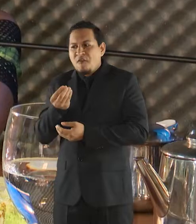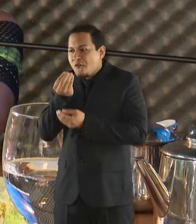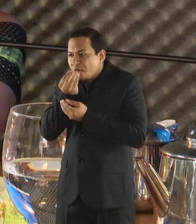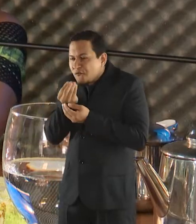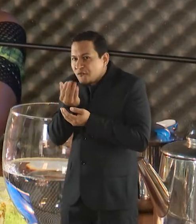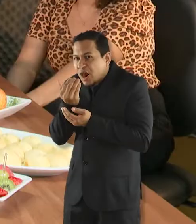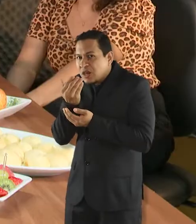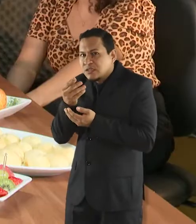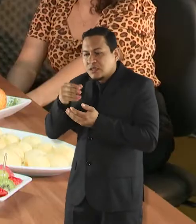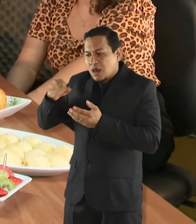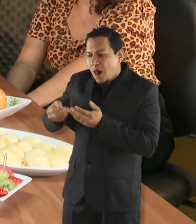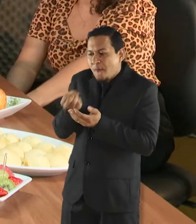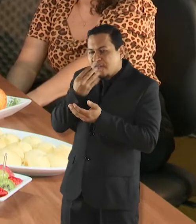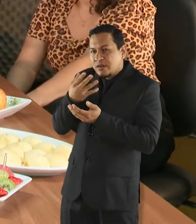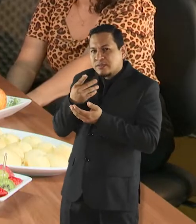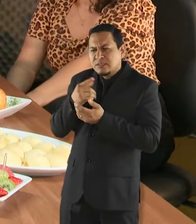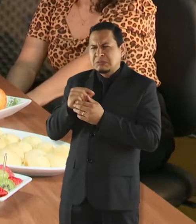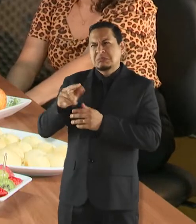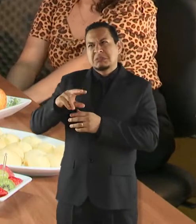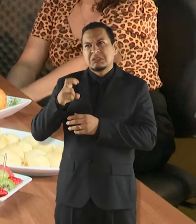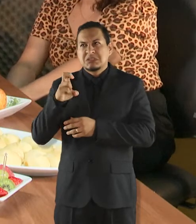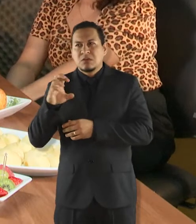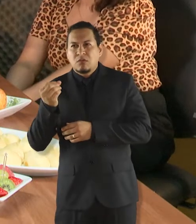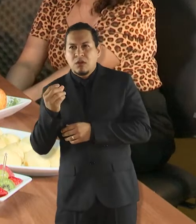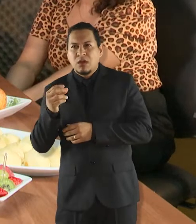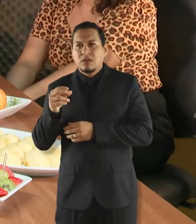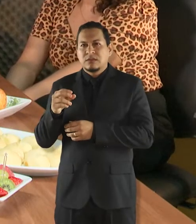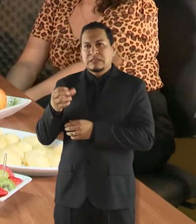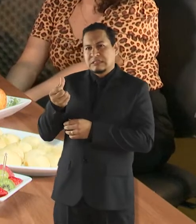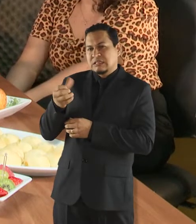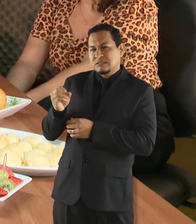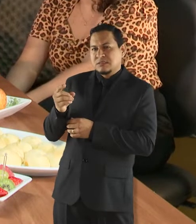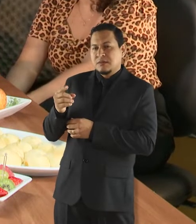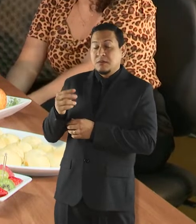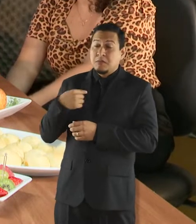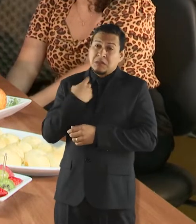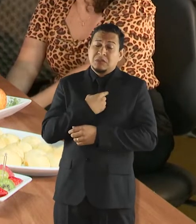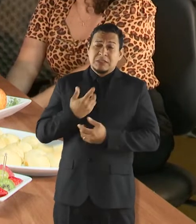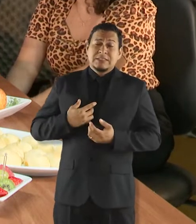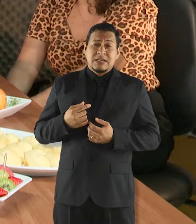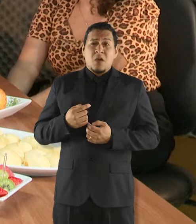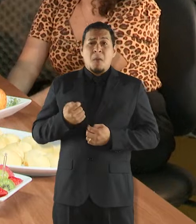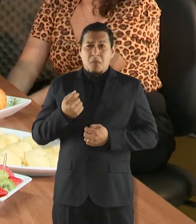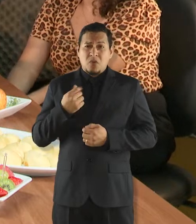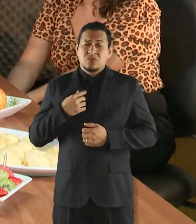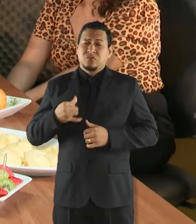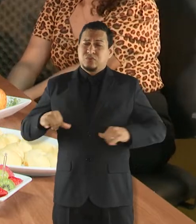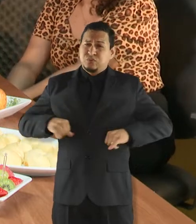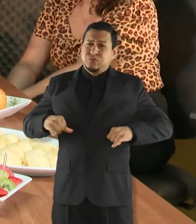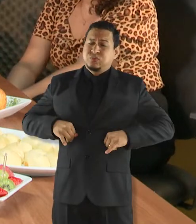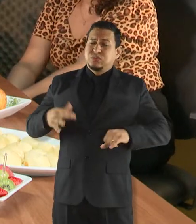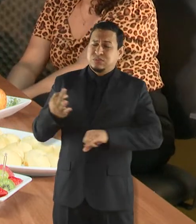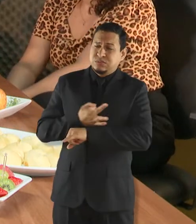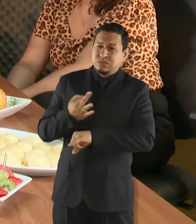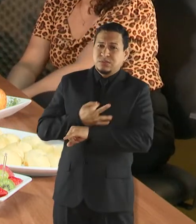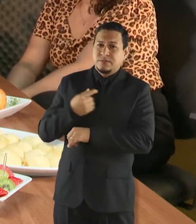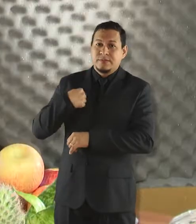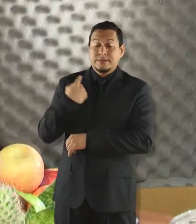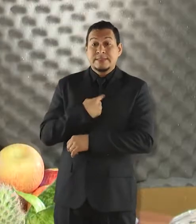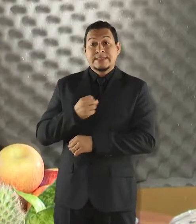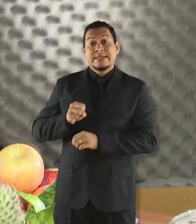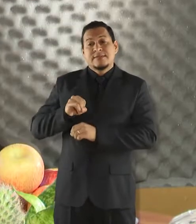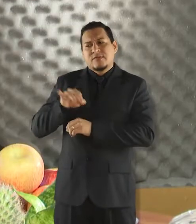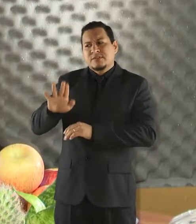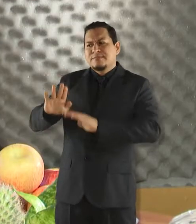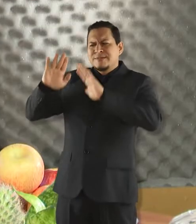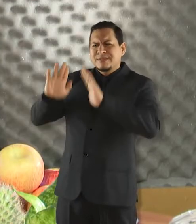reais, 150 reais? Olha que história, né? Essa, realmente, é comovente, né? É doloroso demais, né? E eu penso assim, que para você